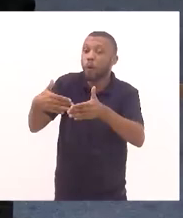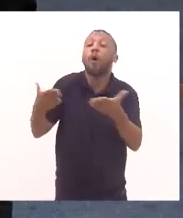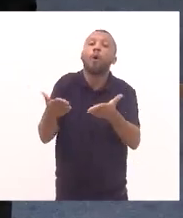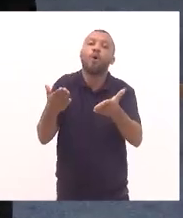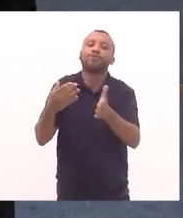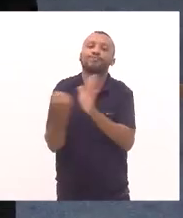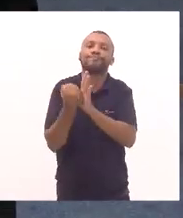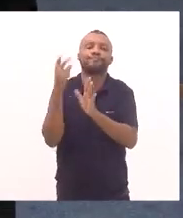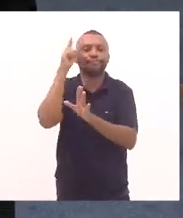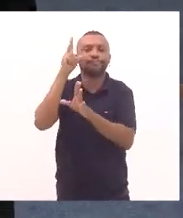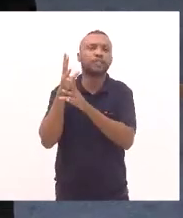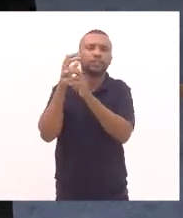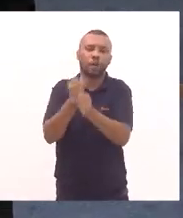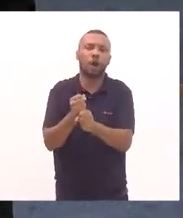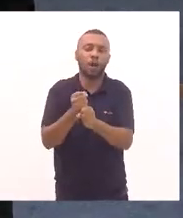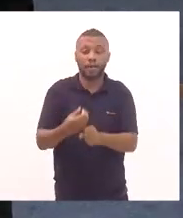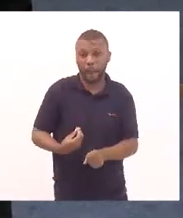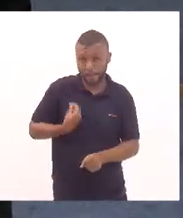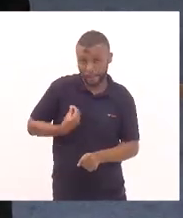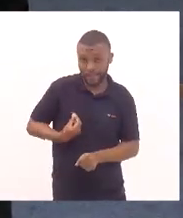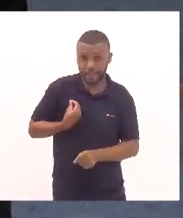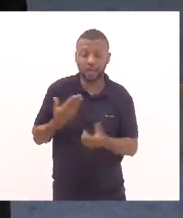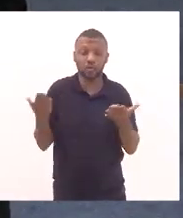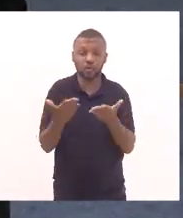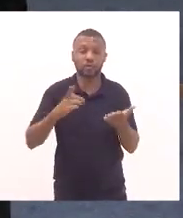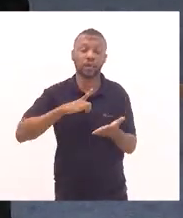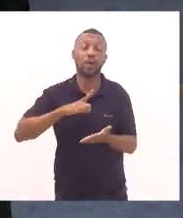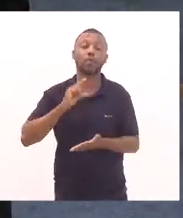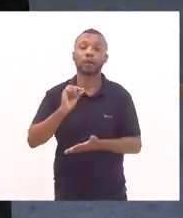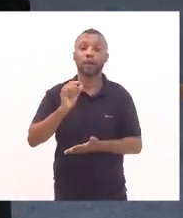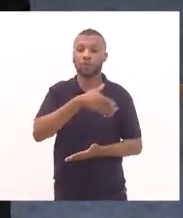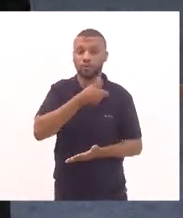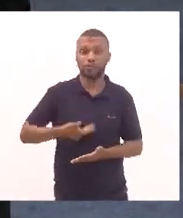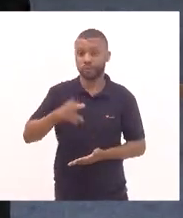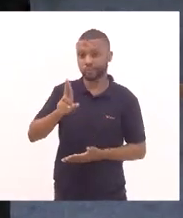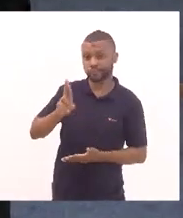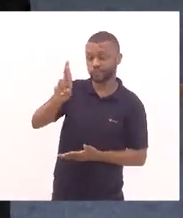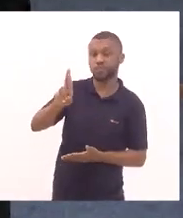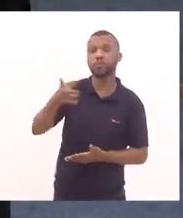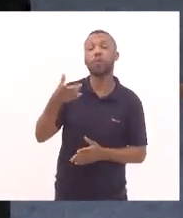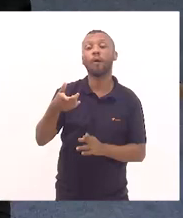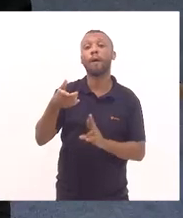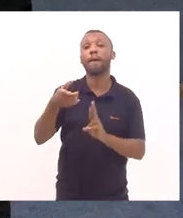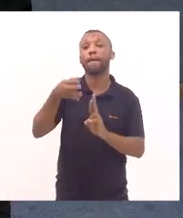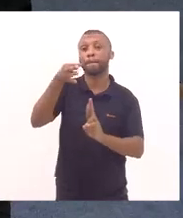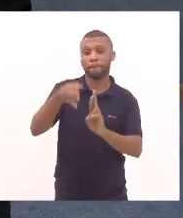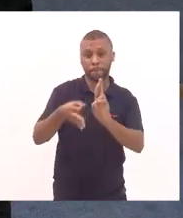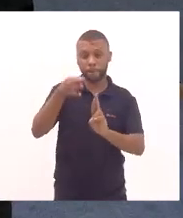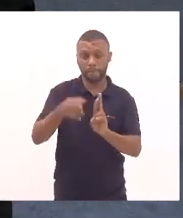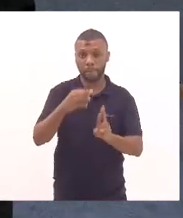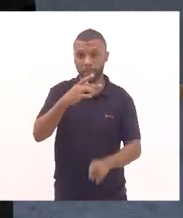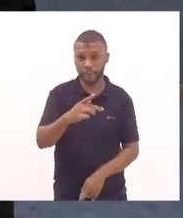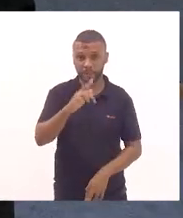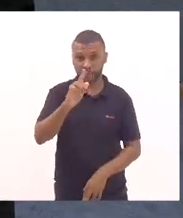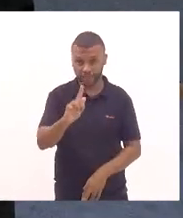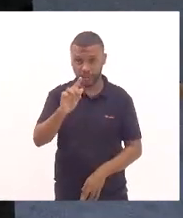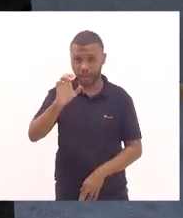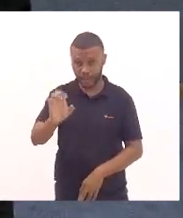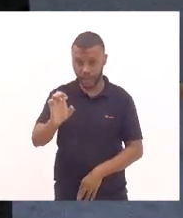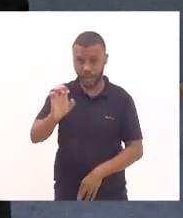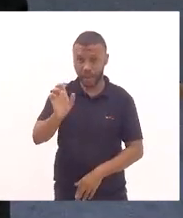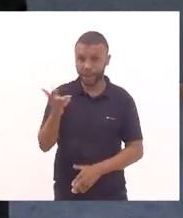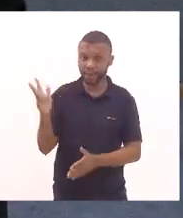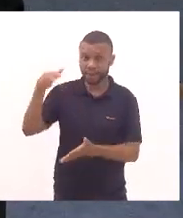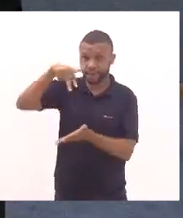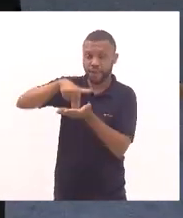histórica. Tivemos a presença e temos a presença, e destaco também, do procurador de justiça, doutor Mafran, aqui, que veio a essa